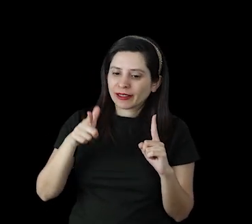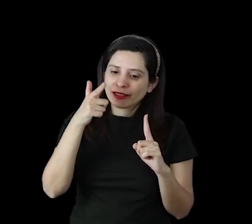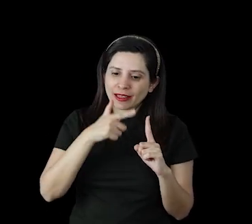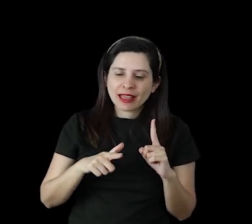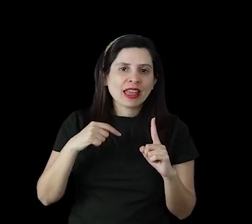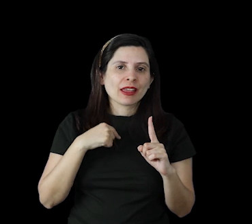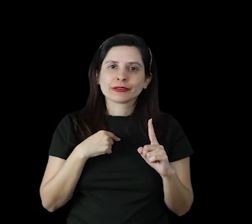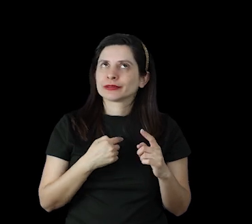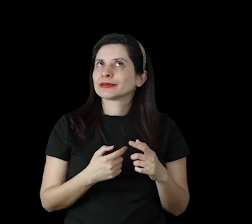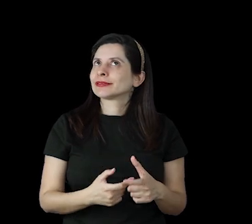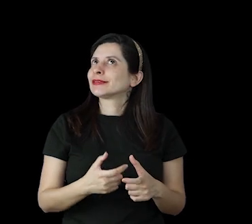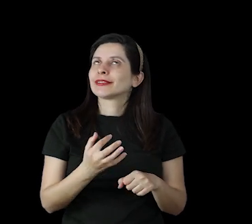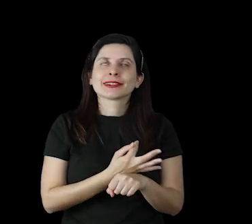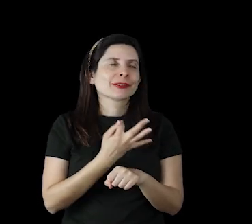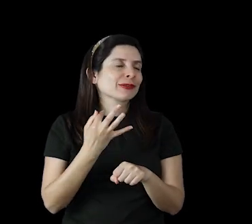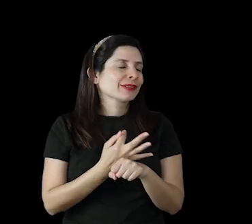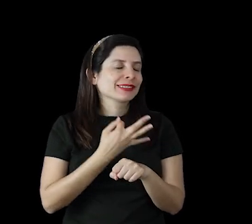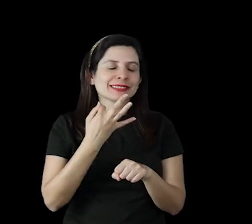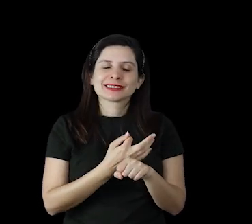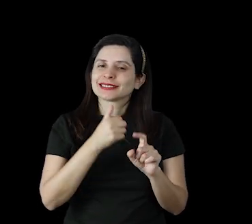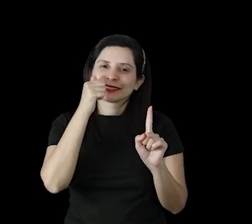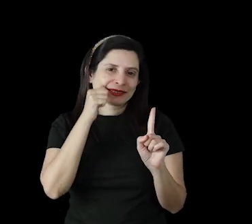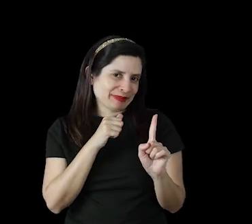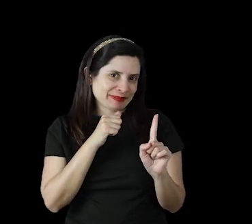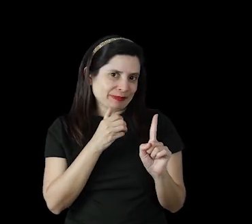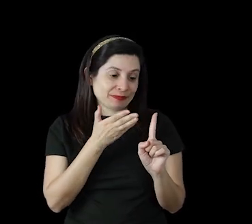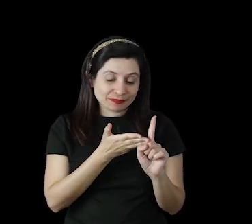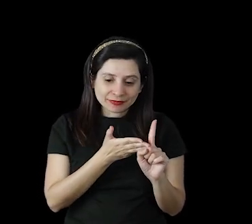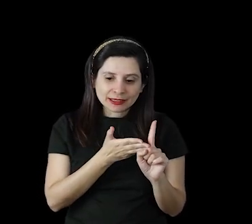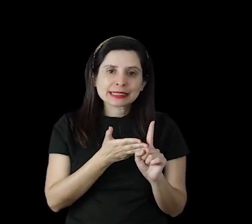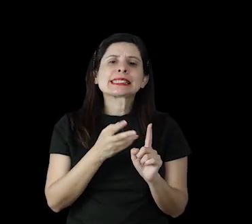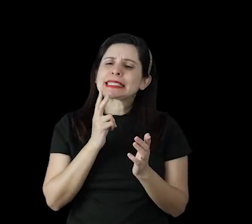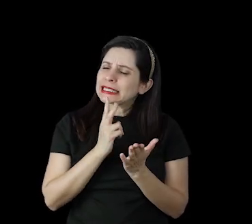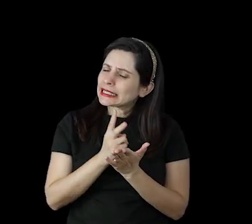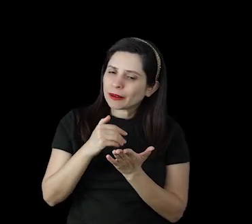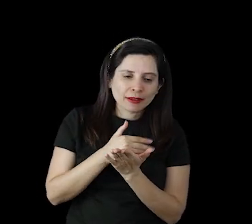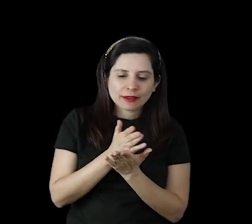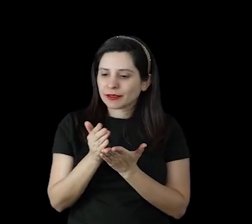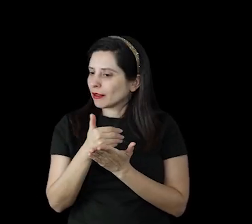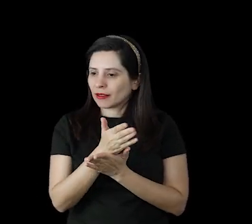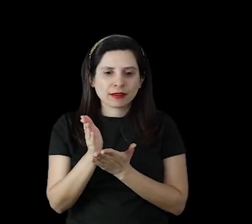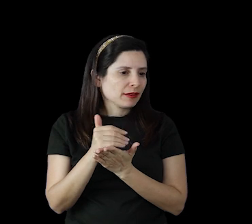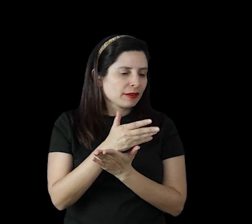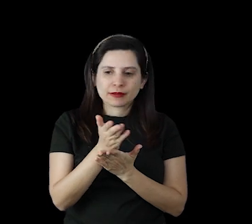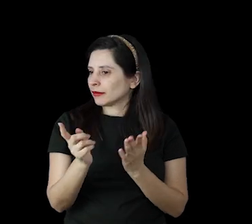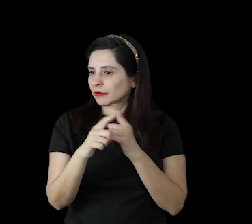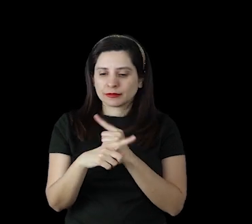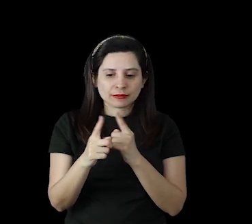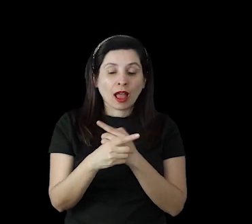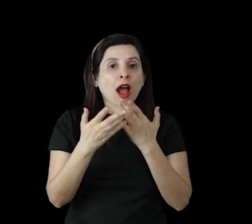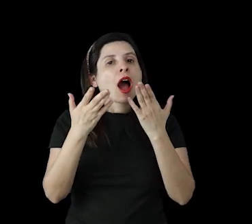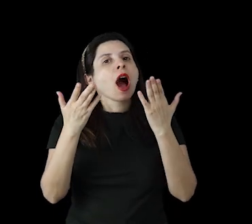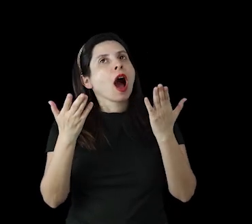estava mais suportando aquela mulher. Então, sempre há desvios, sempre há contradições. E aí